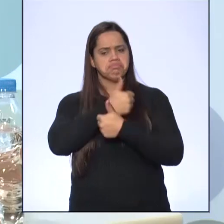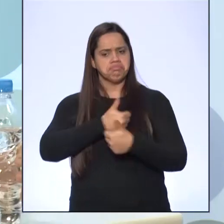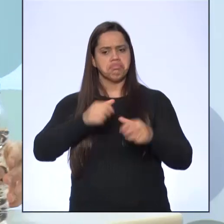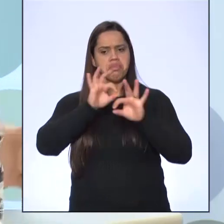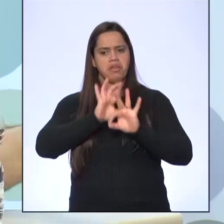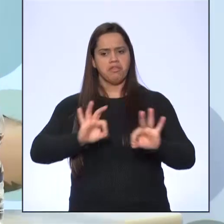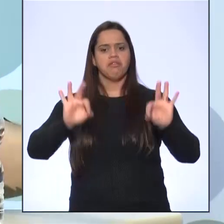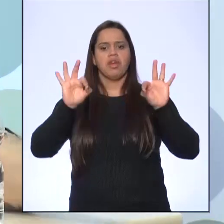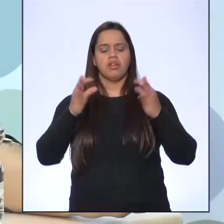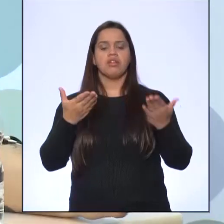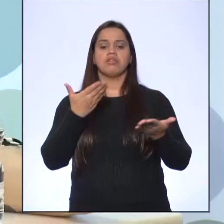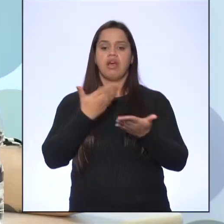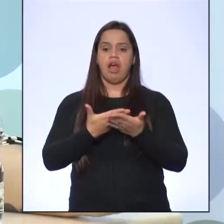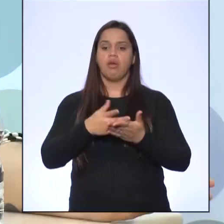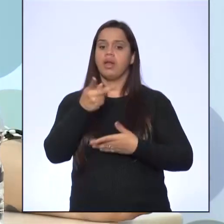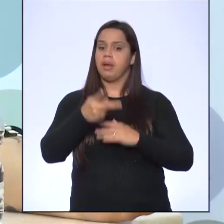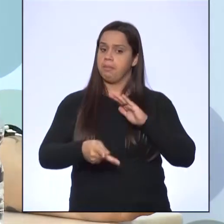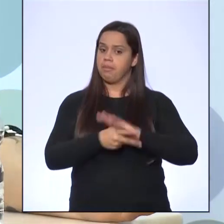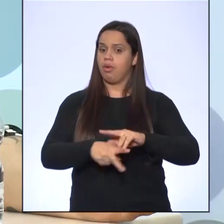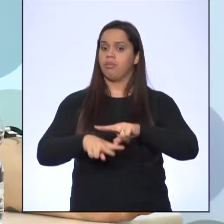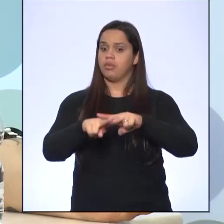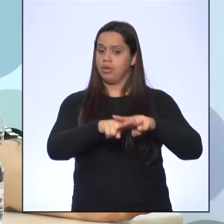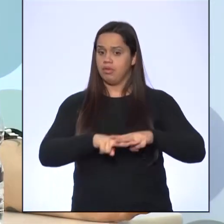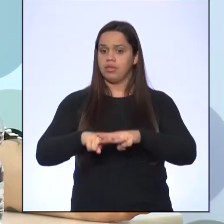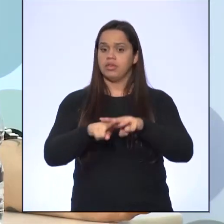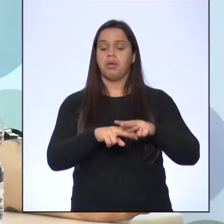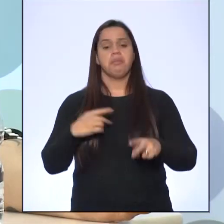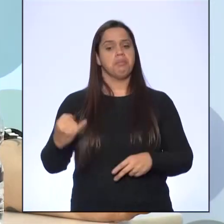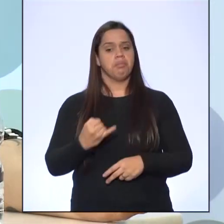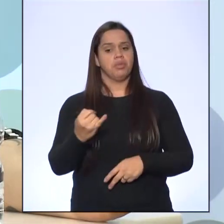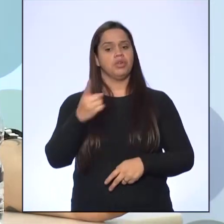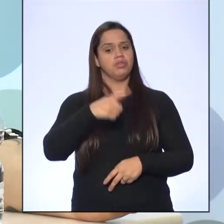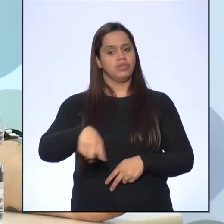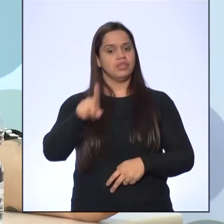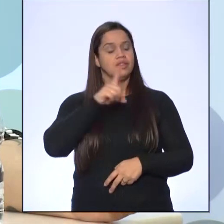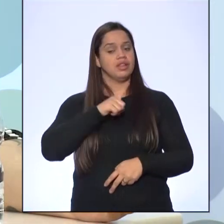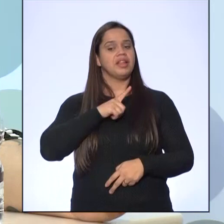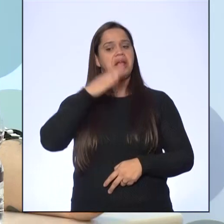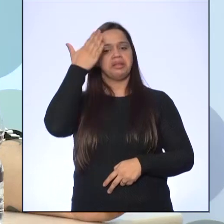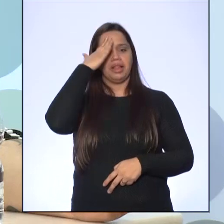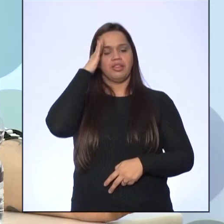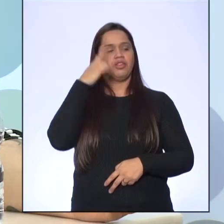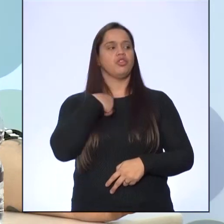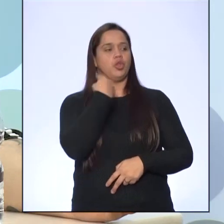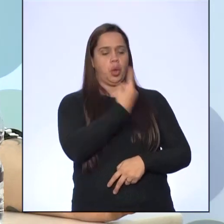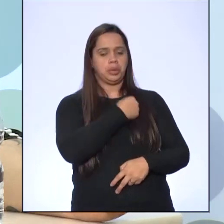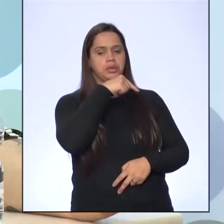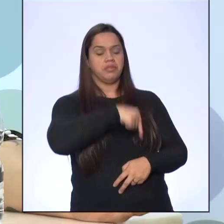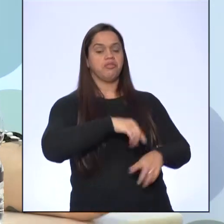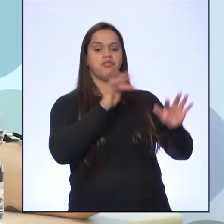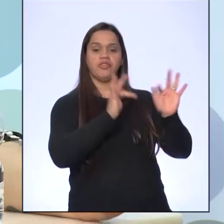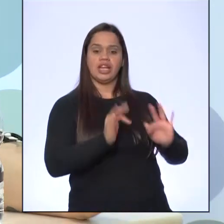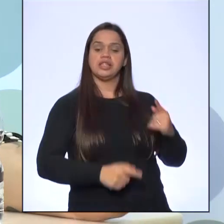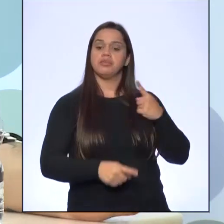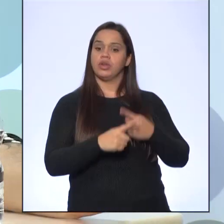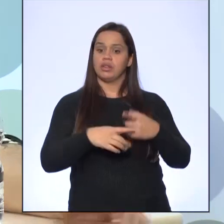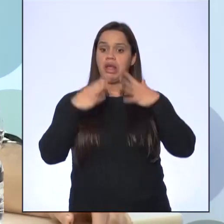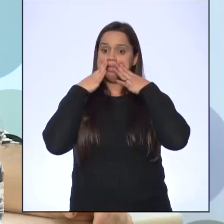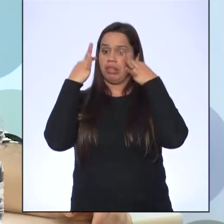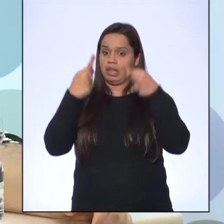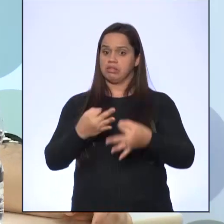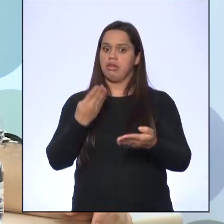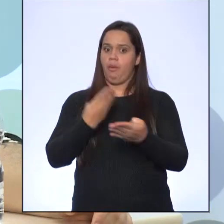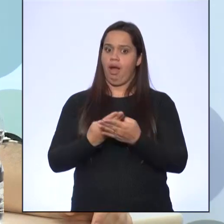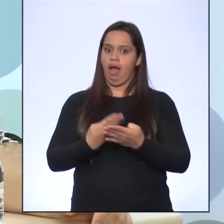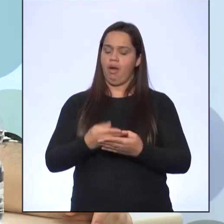Essa aula é uma aula de revisão, né, Priscila? Sim. E é importante que vocês tenham entendido. A gente fica feliz que vocês estejam prestando atenção nas aulas